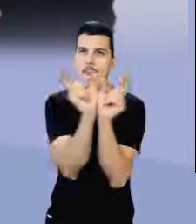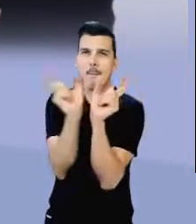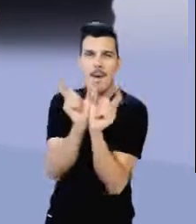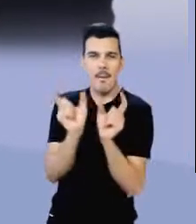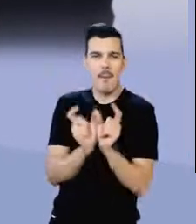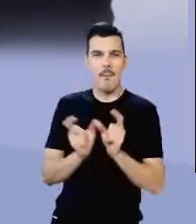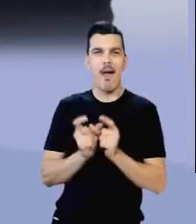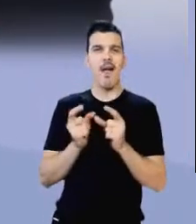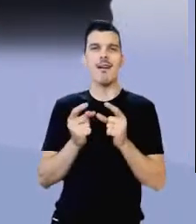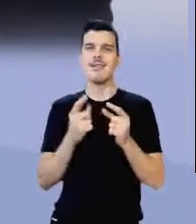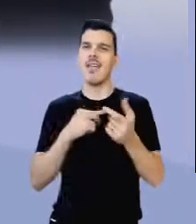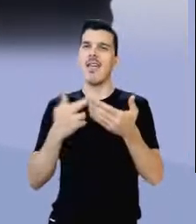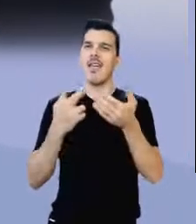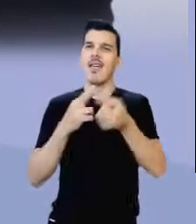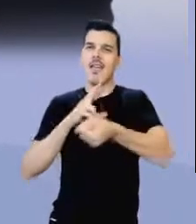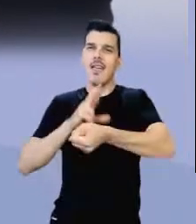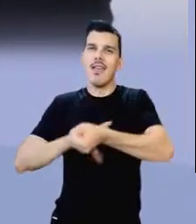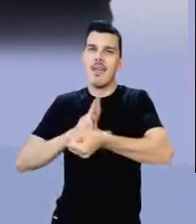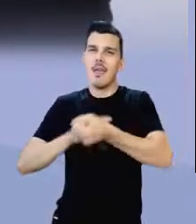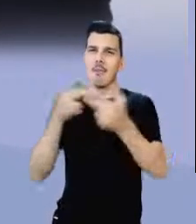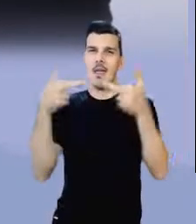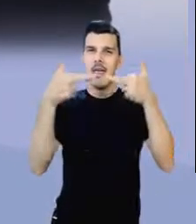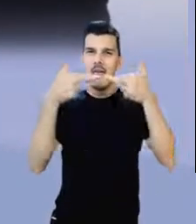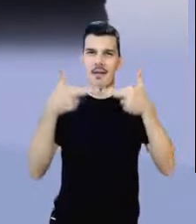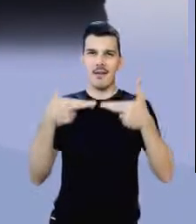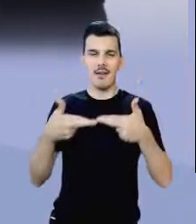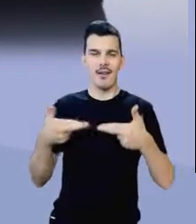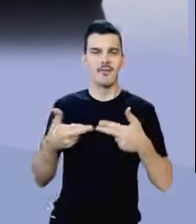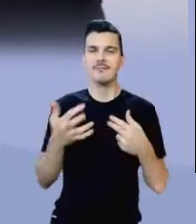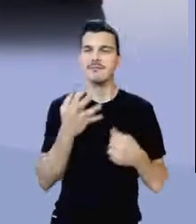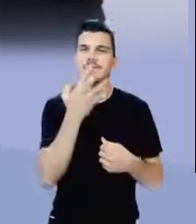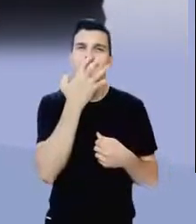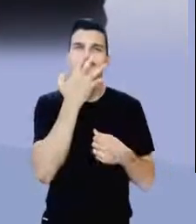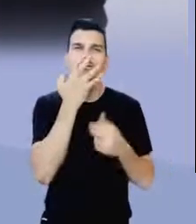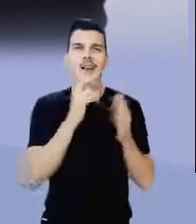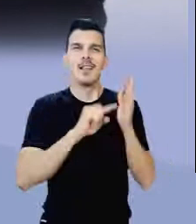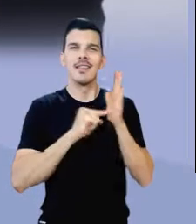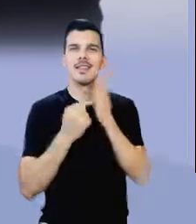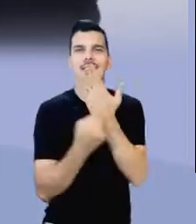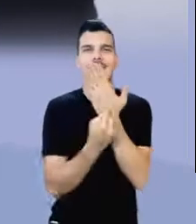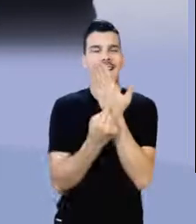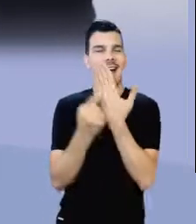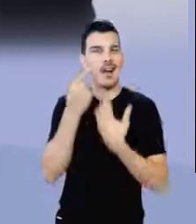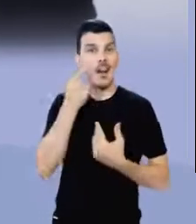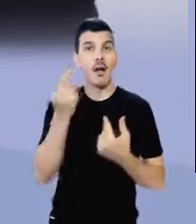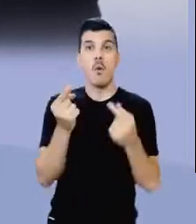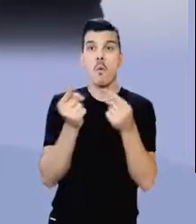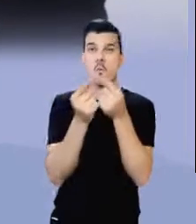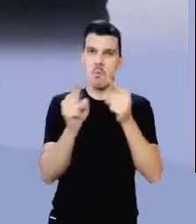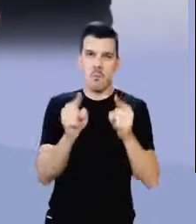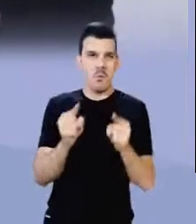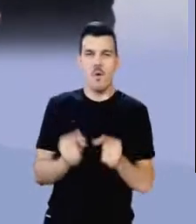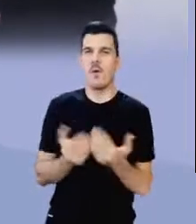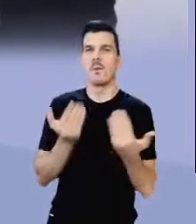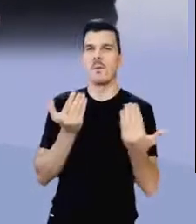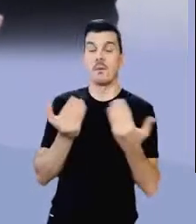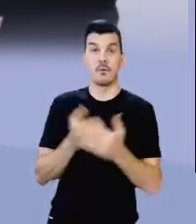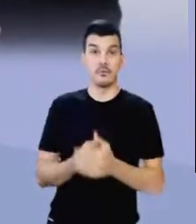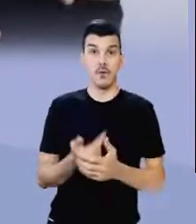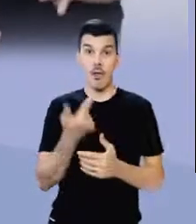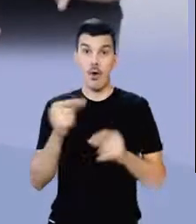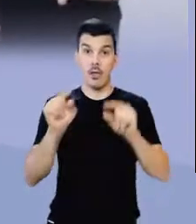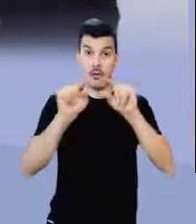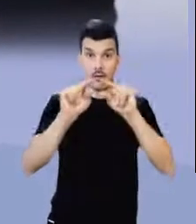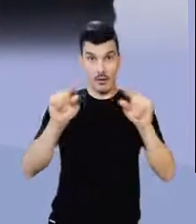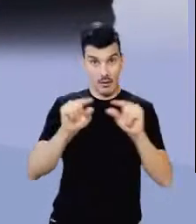palavras combinadas por meio de aspectos sensoriais, trabalhadas com musicalidade. Em